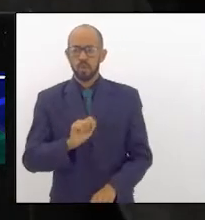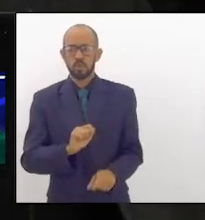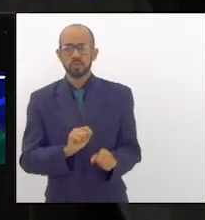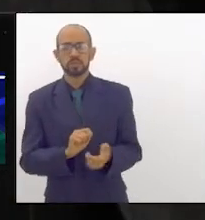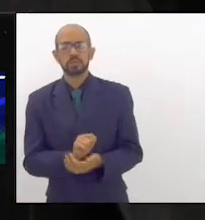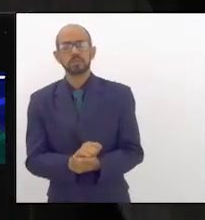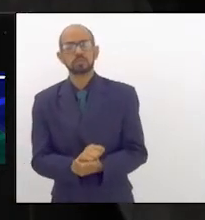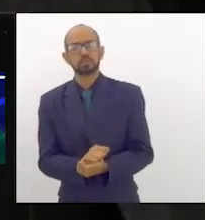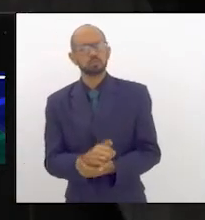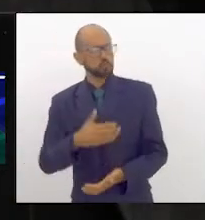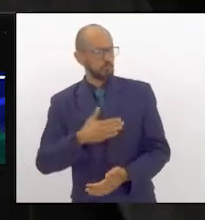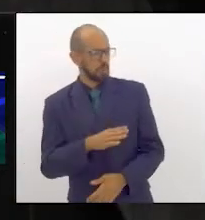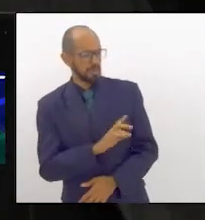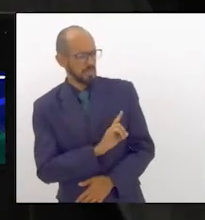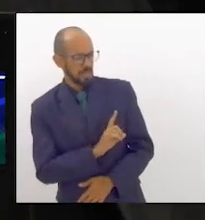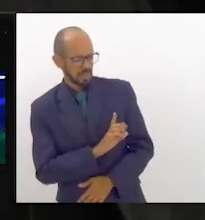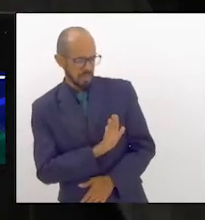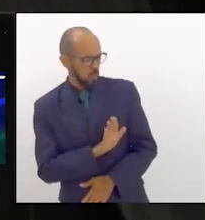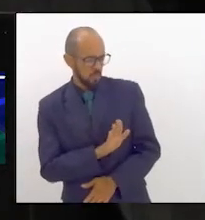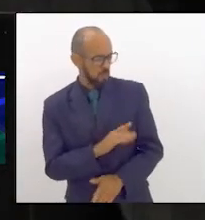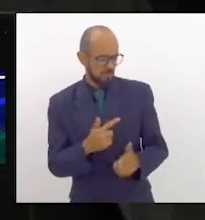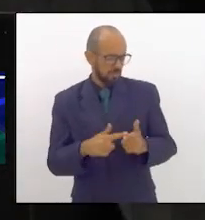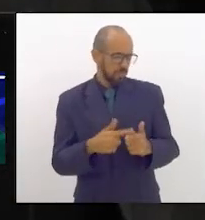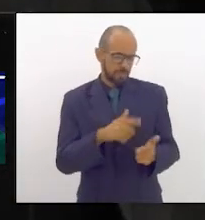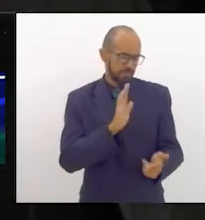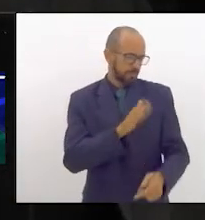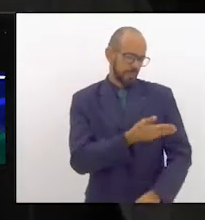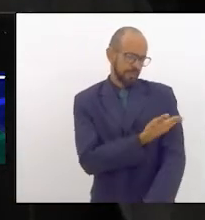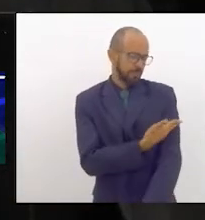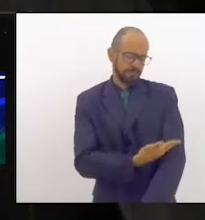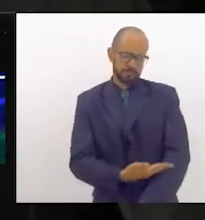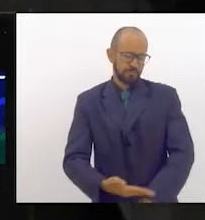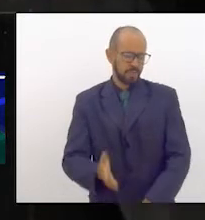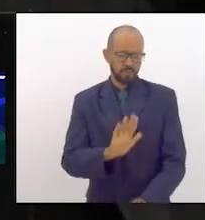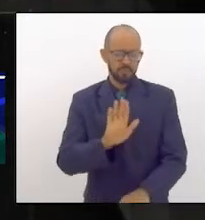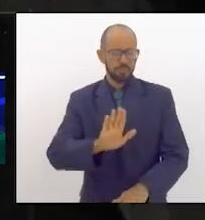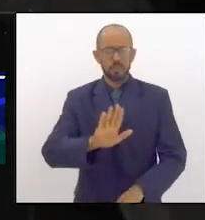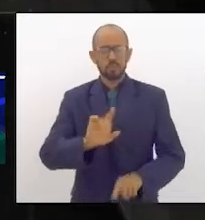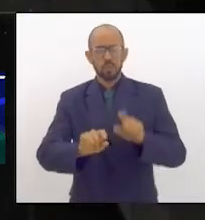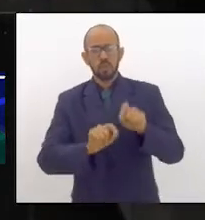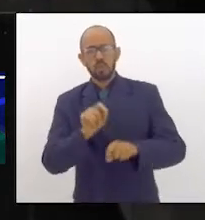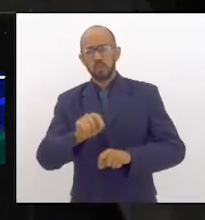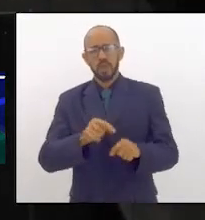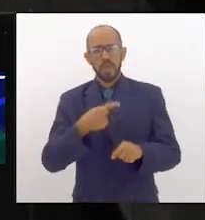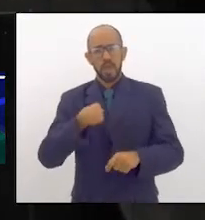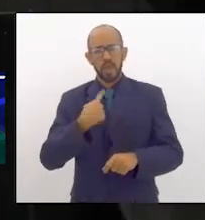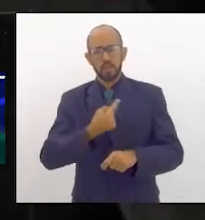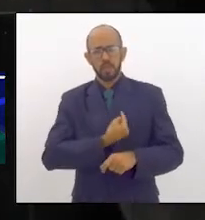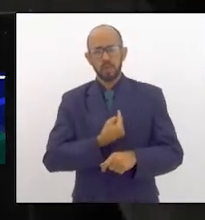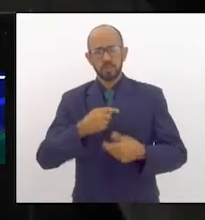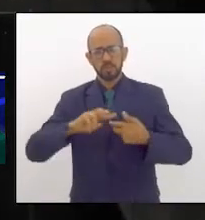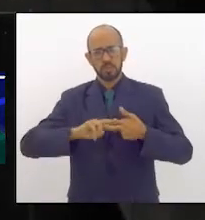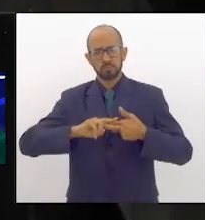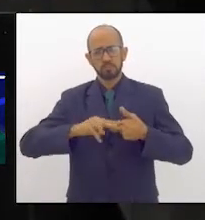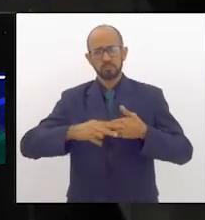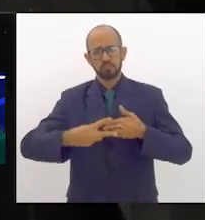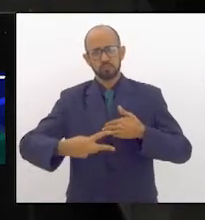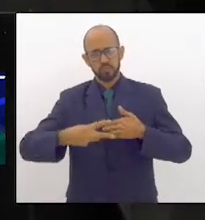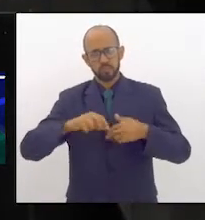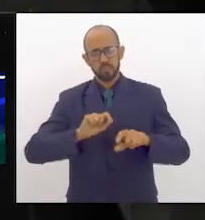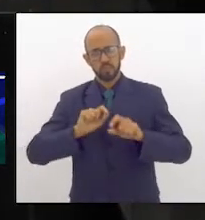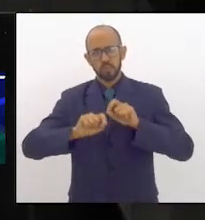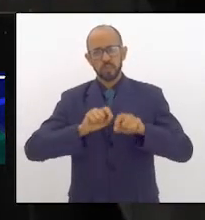não Surpresa porque isso já não me surpreende Mas a nossa reação crítica quando